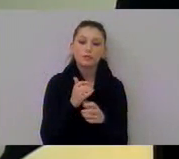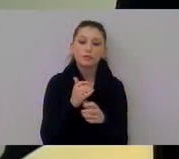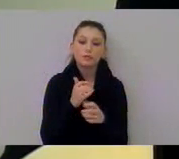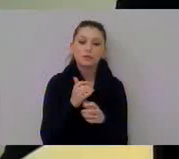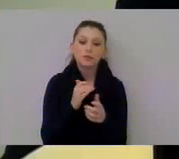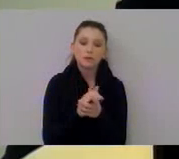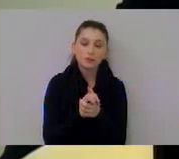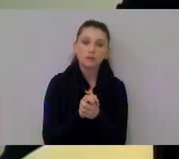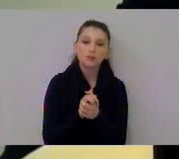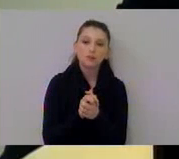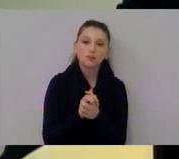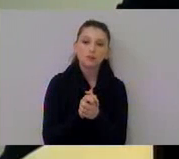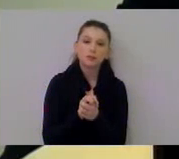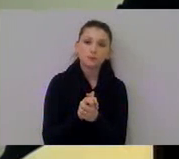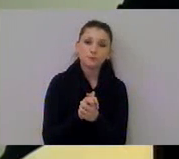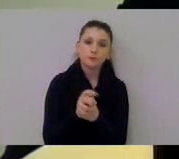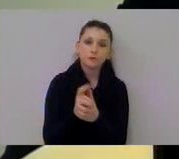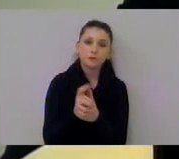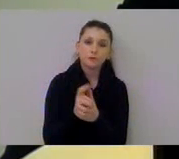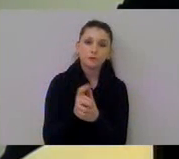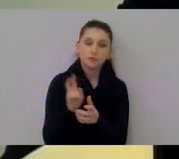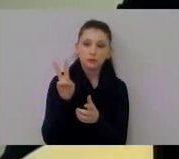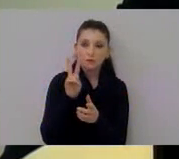Antônio Manuel.